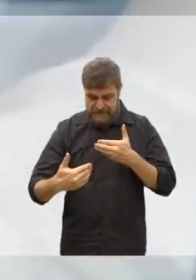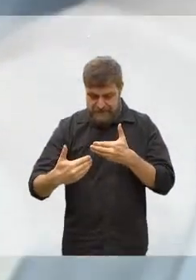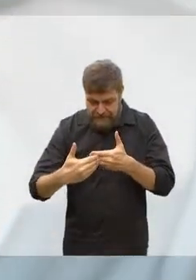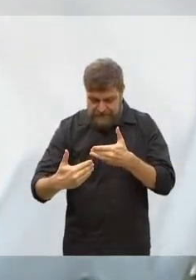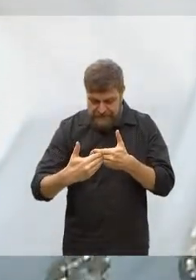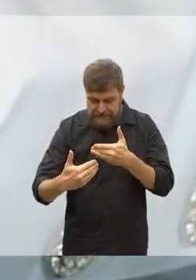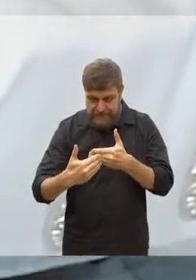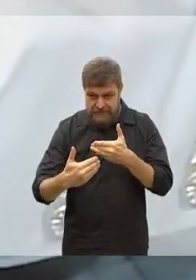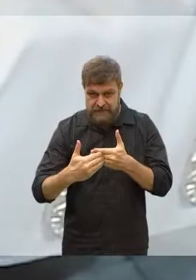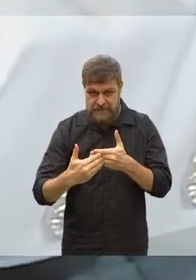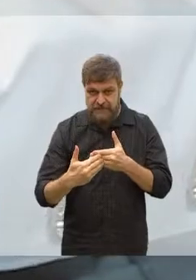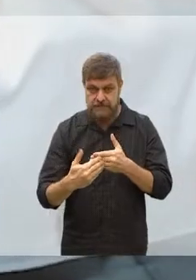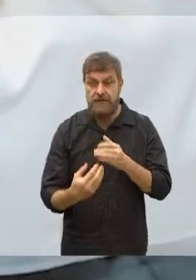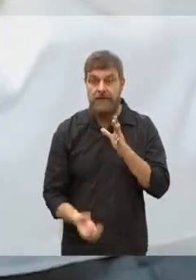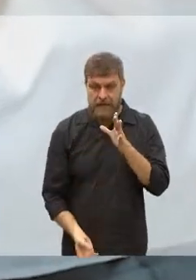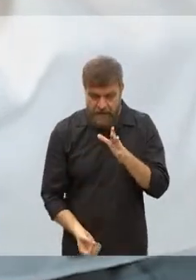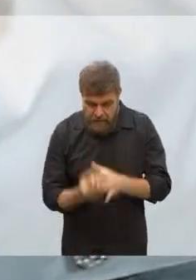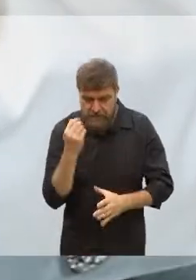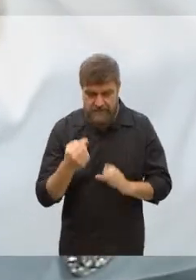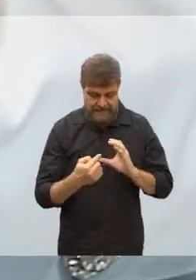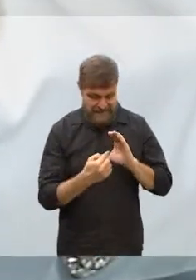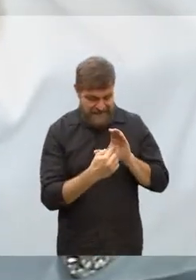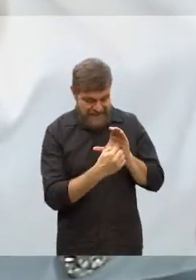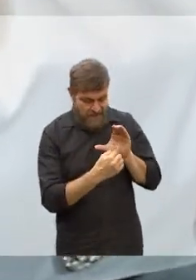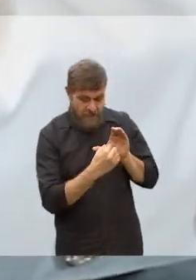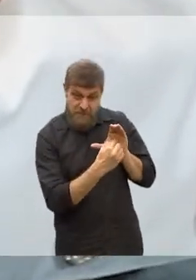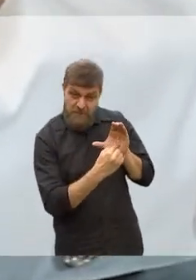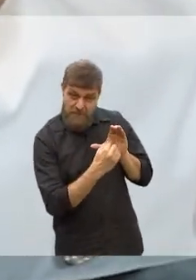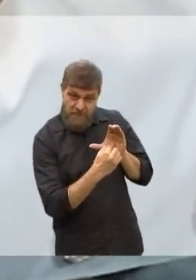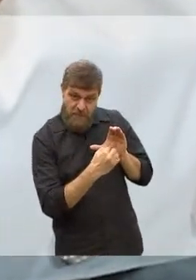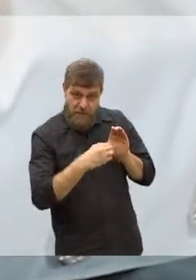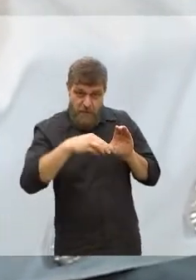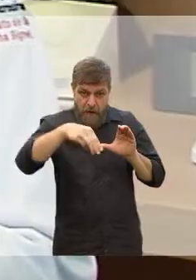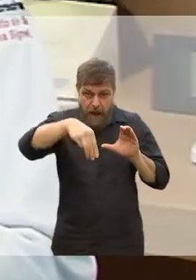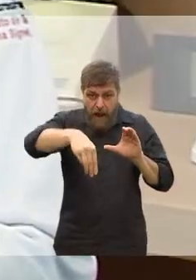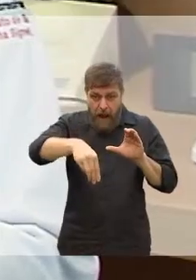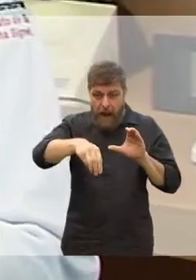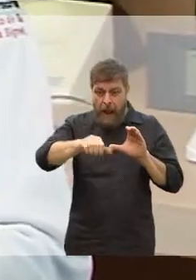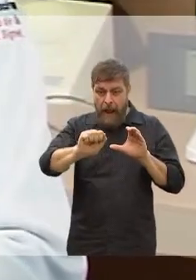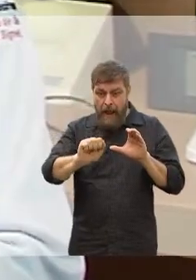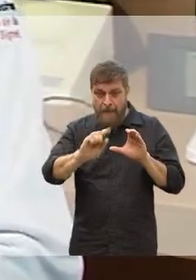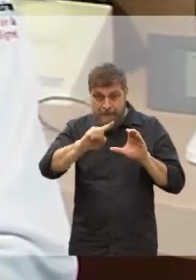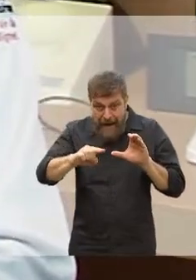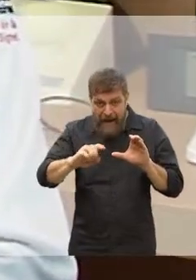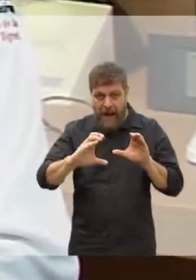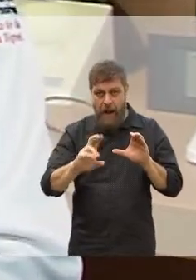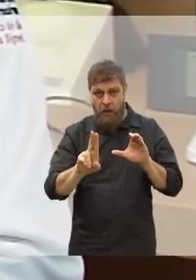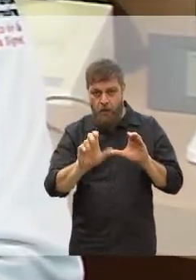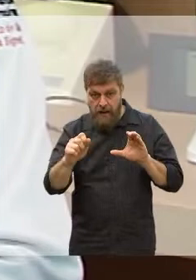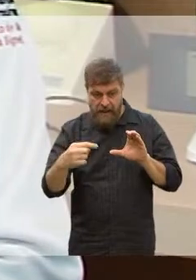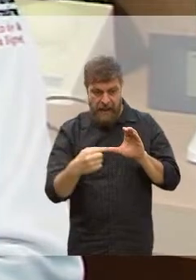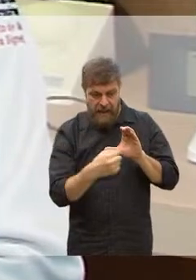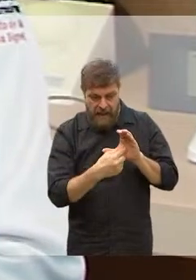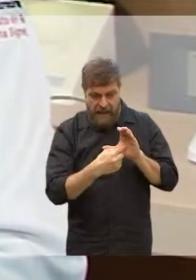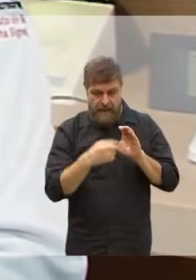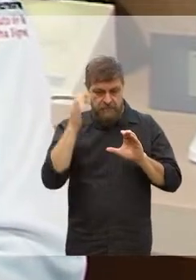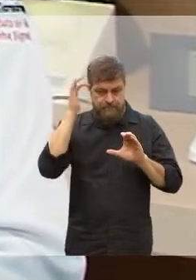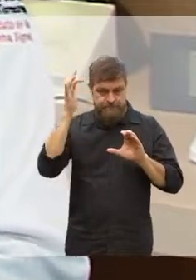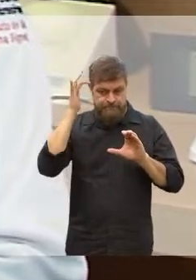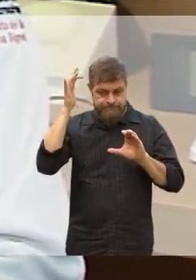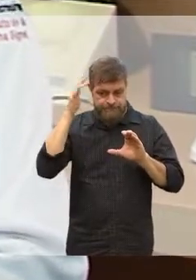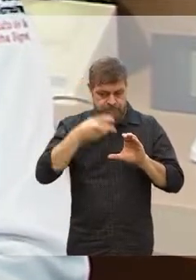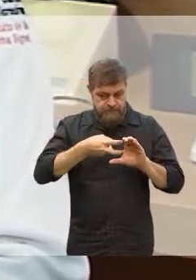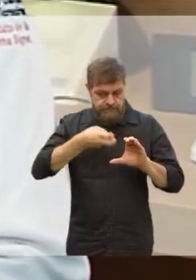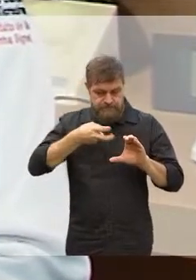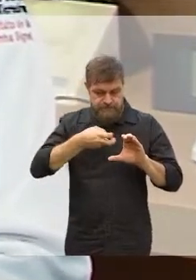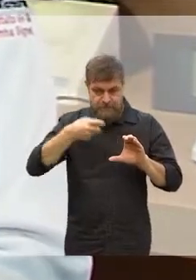olho, vai atingir a área de visão, que é a mácula. A mácula é a região onde nós enxergamos com maior definição, que